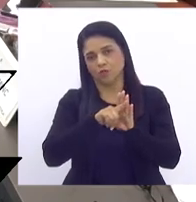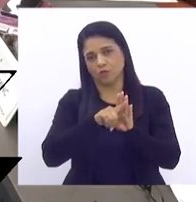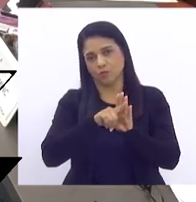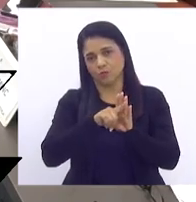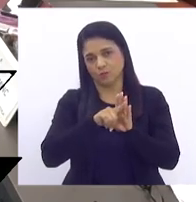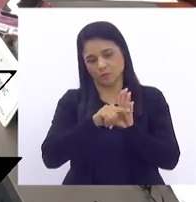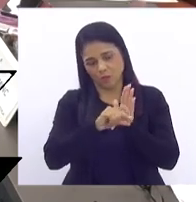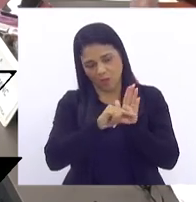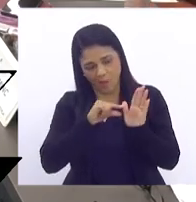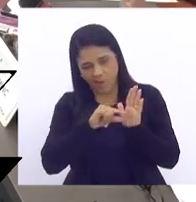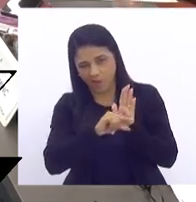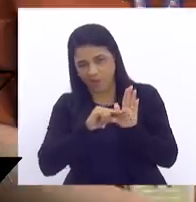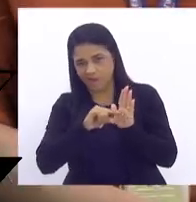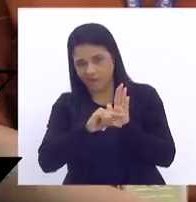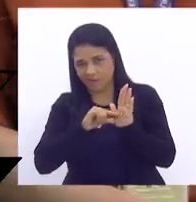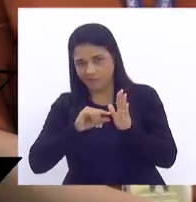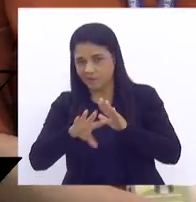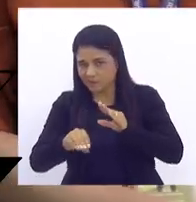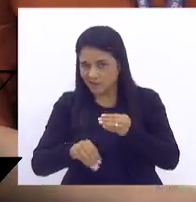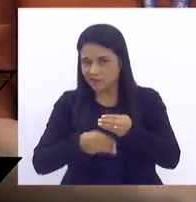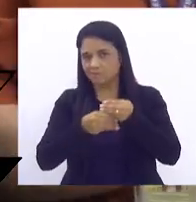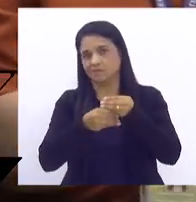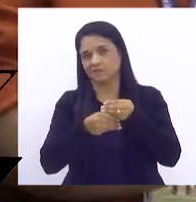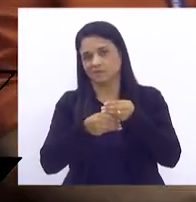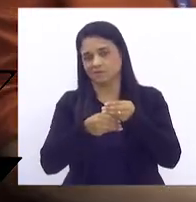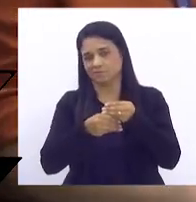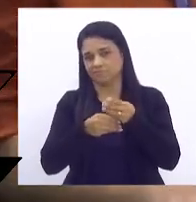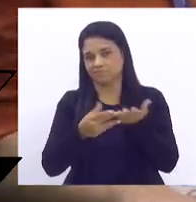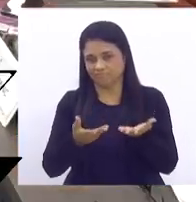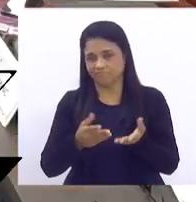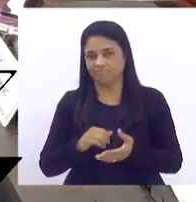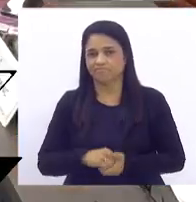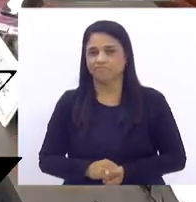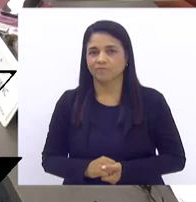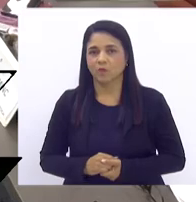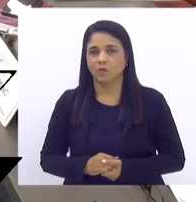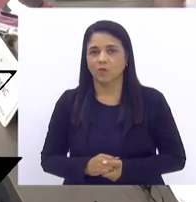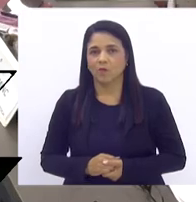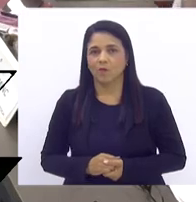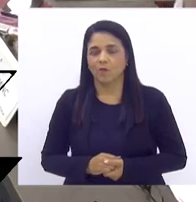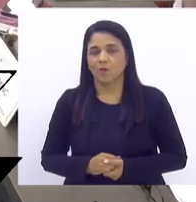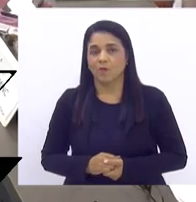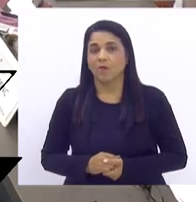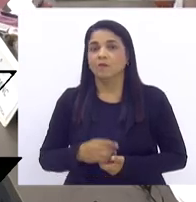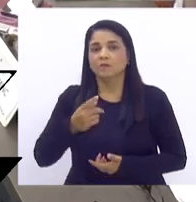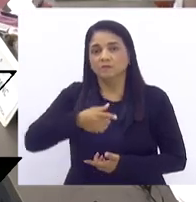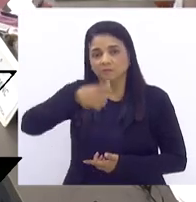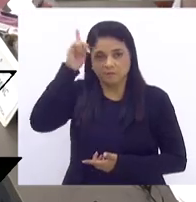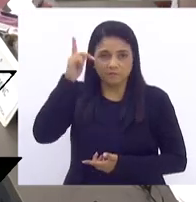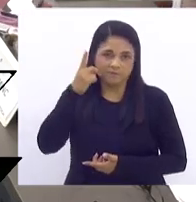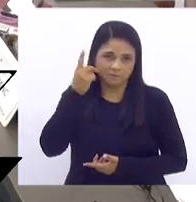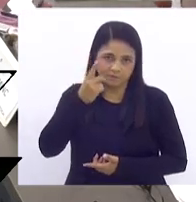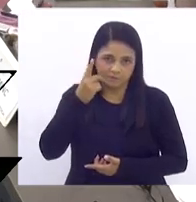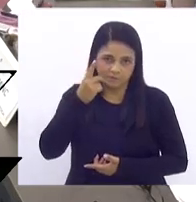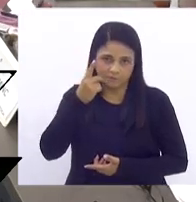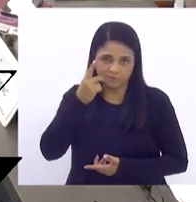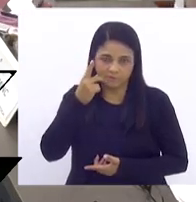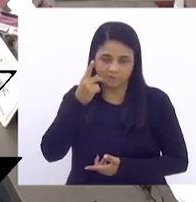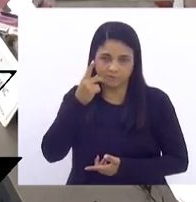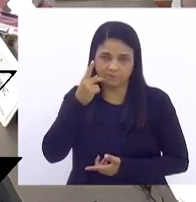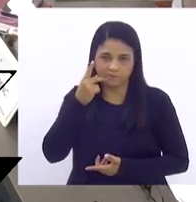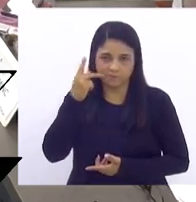pelas emendas. Então, acho que não fere o processo legislativo. Perfeito. Deputado Luiz Paulo. Senhor presidente,